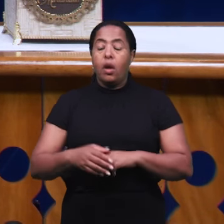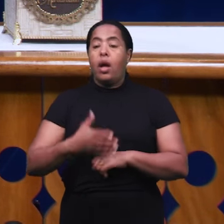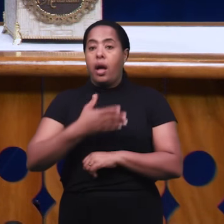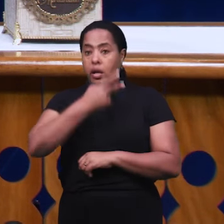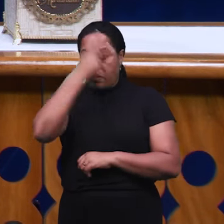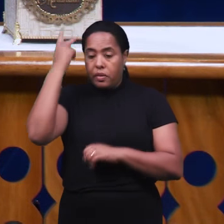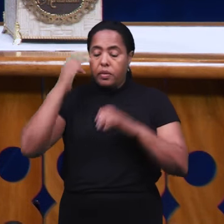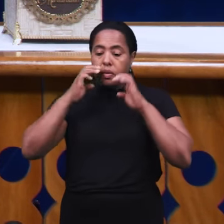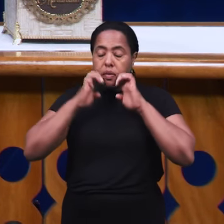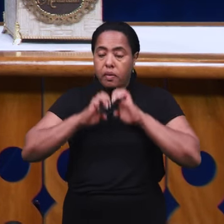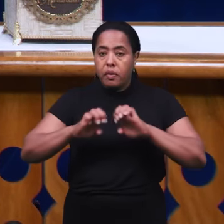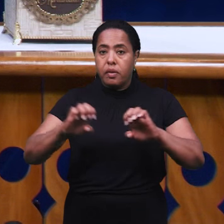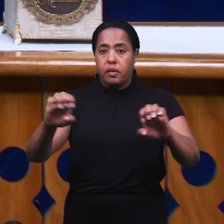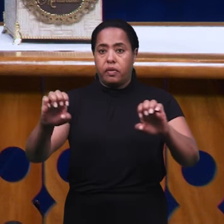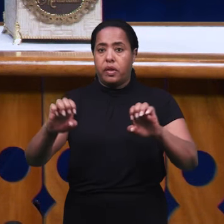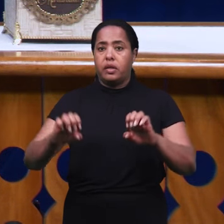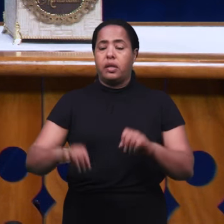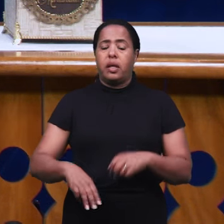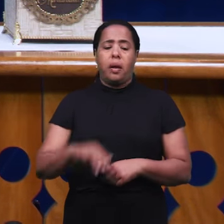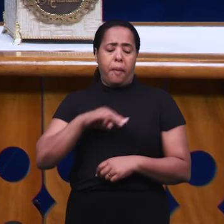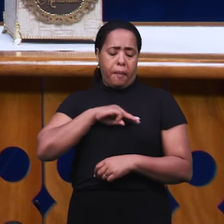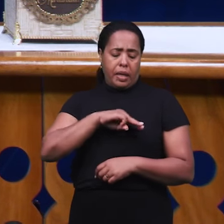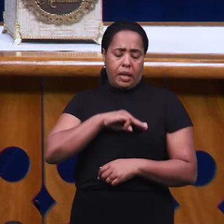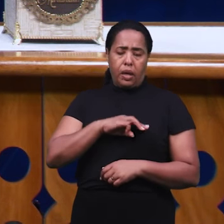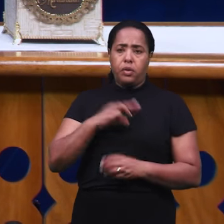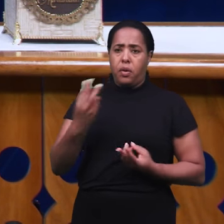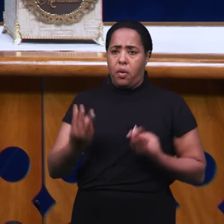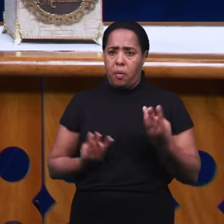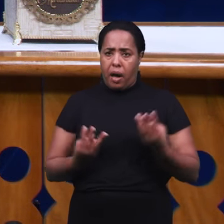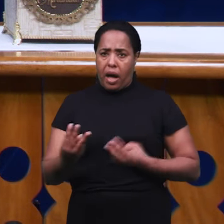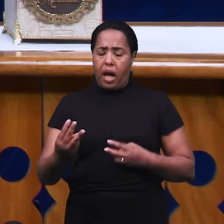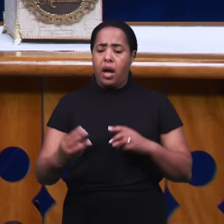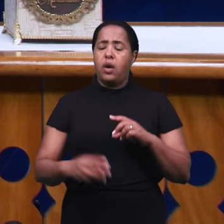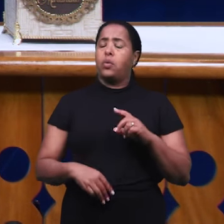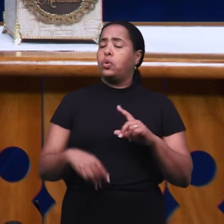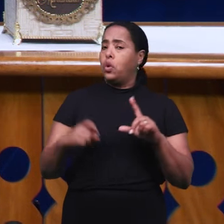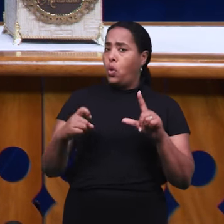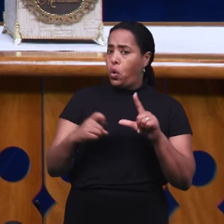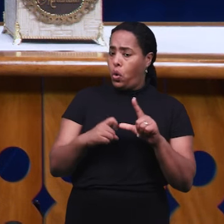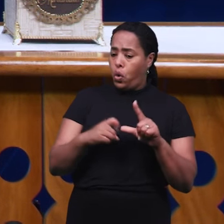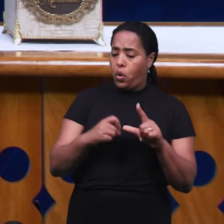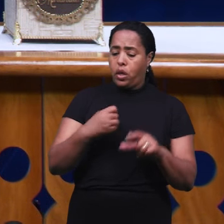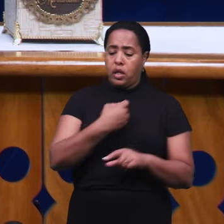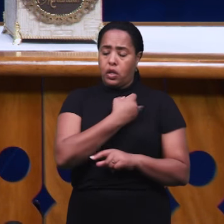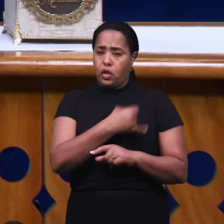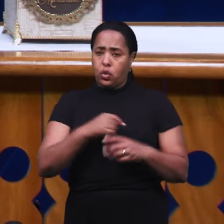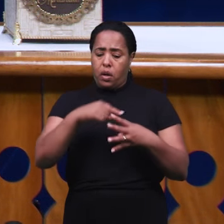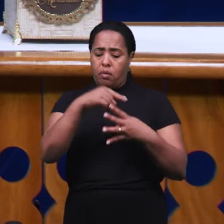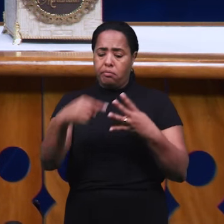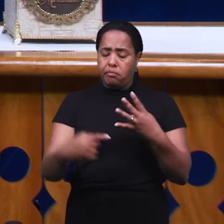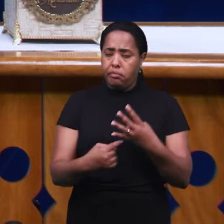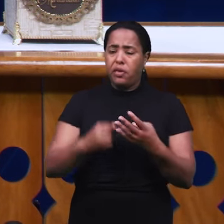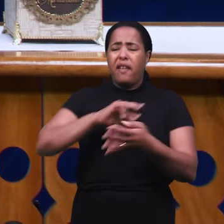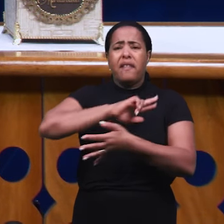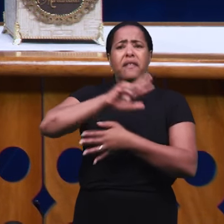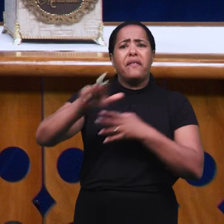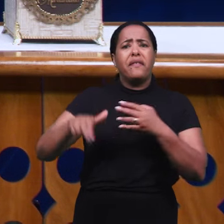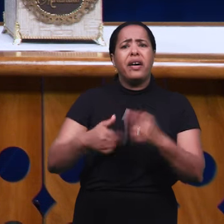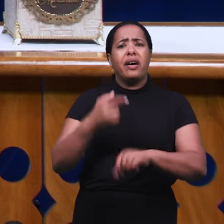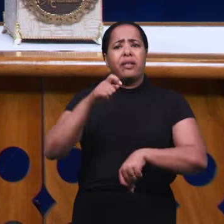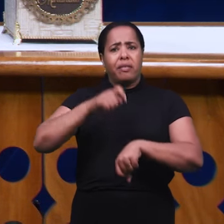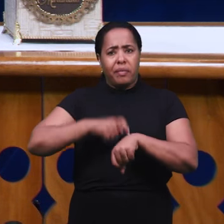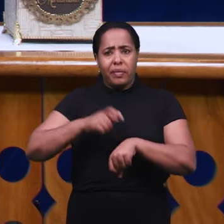Os evangelistas, Mateus, Marcos, Lucas, João, várias vezes